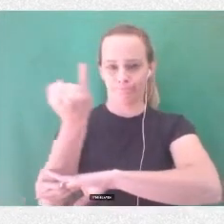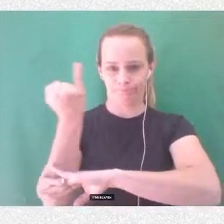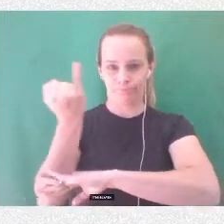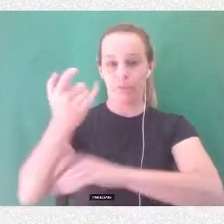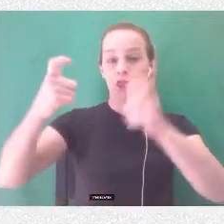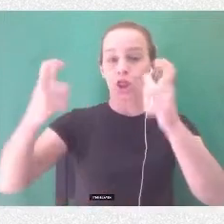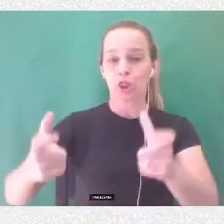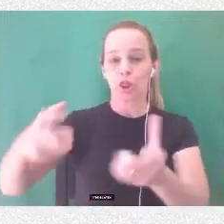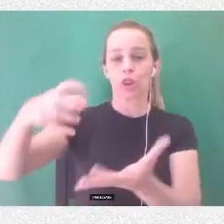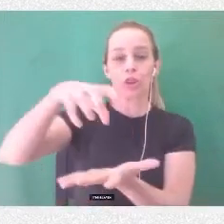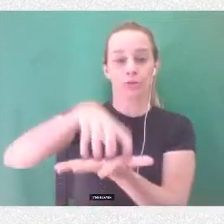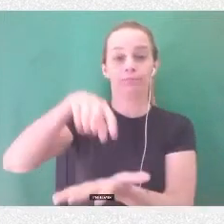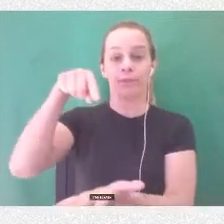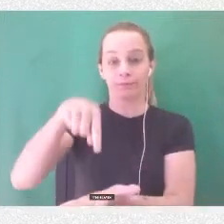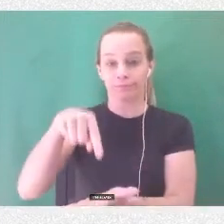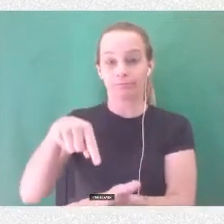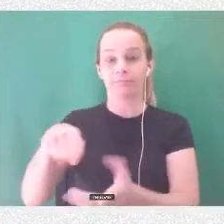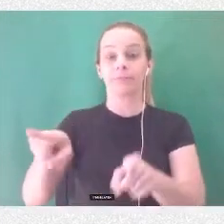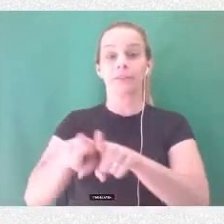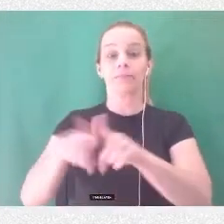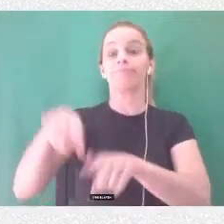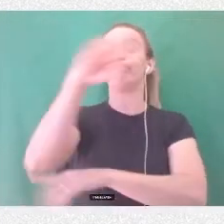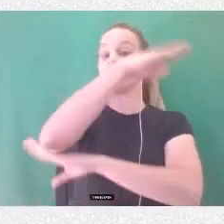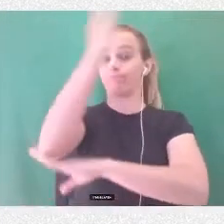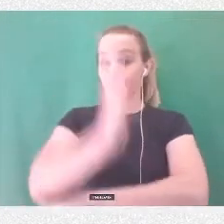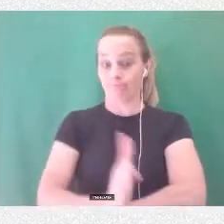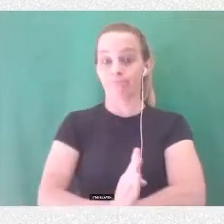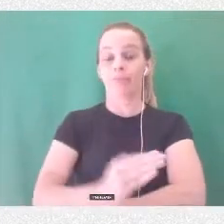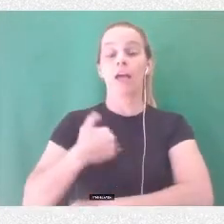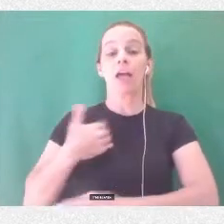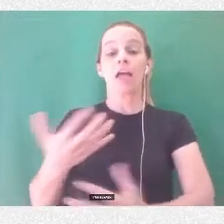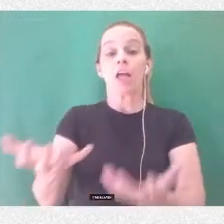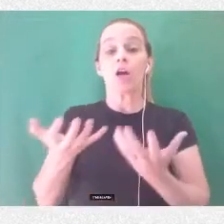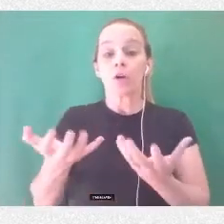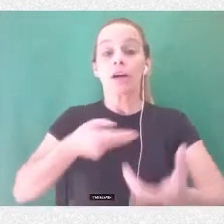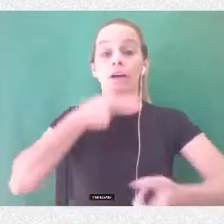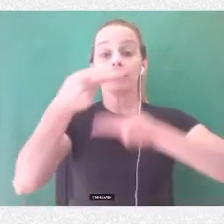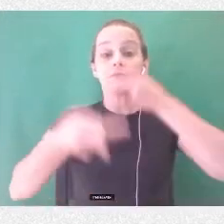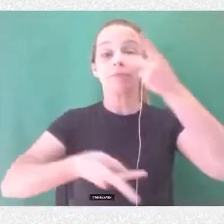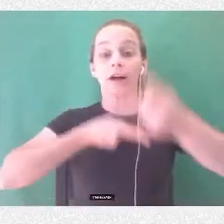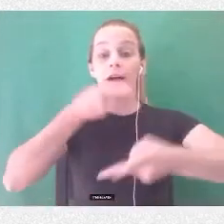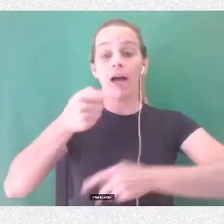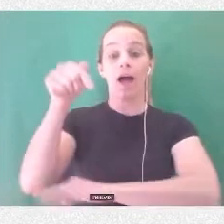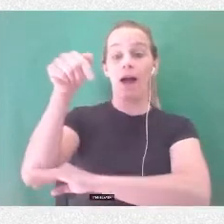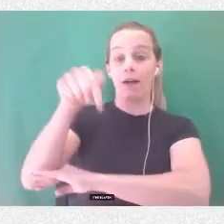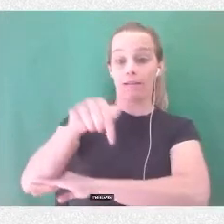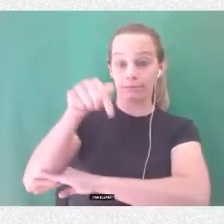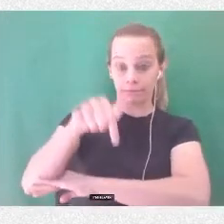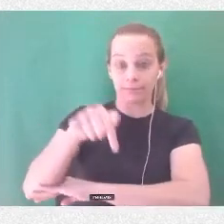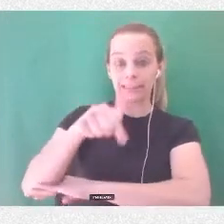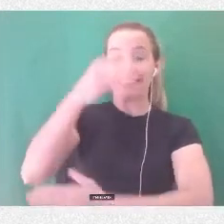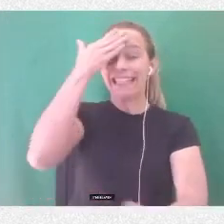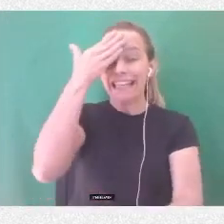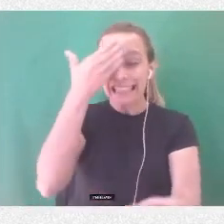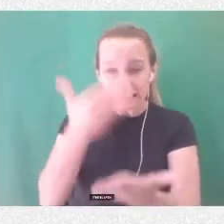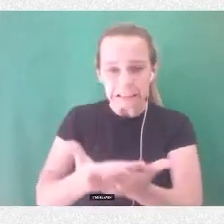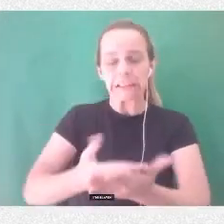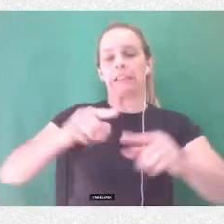mas também do ponto de vista brasileiro. Eu quero dizer que aqui a gente acredita na